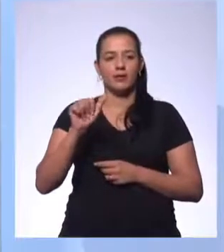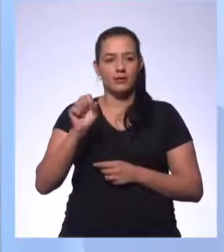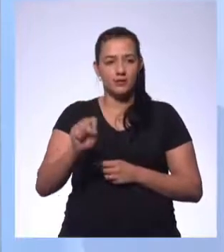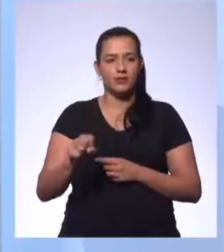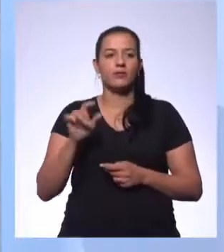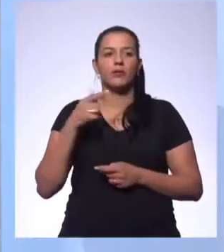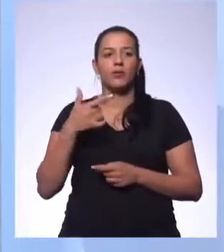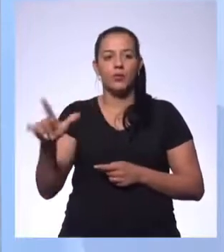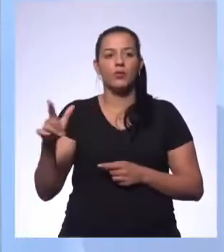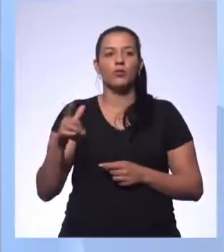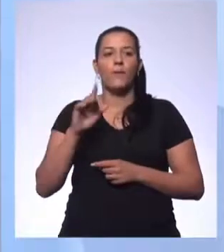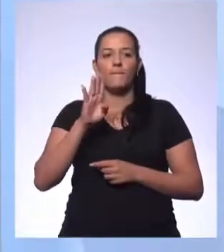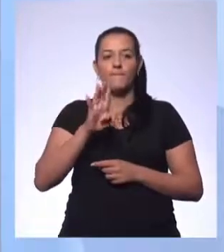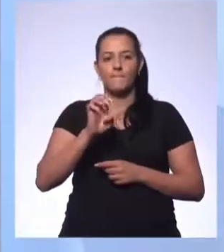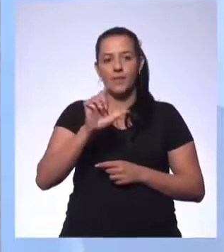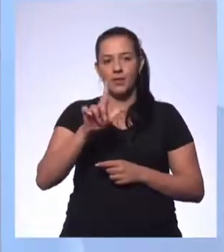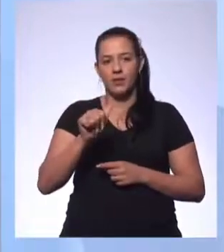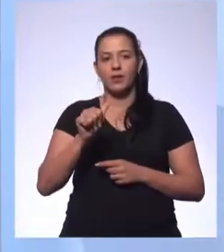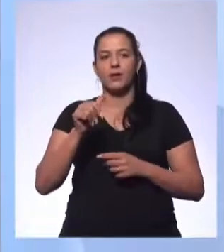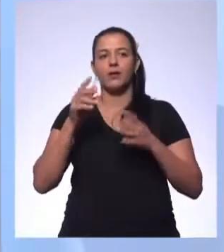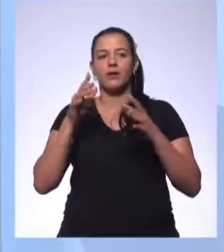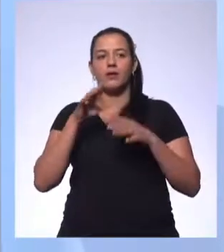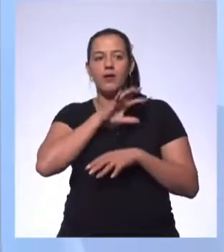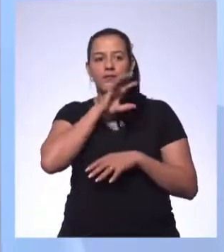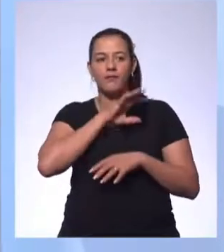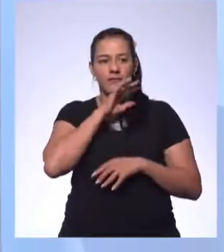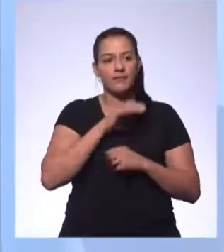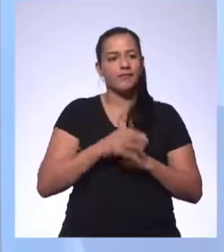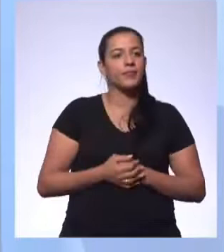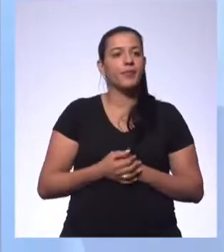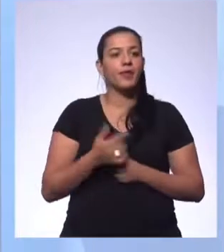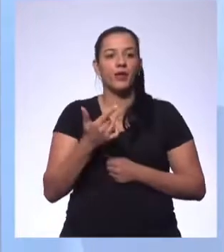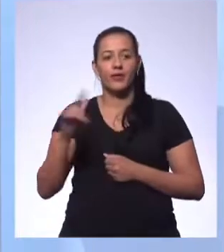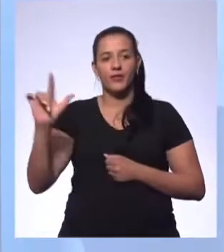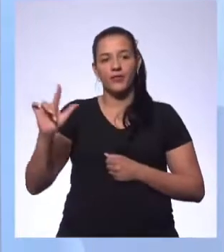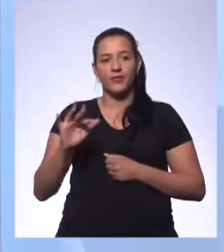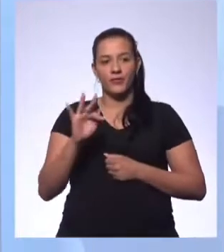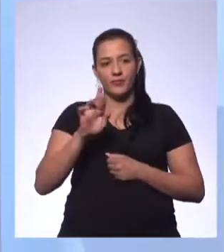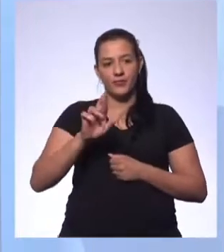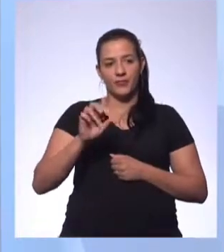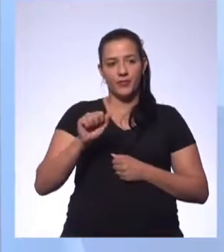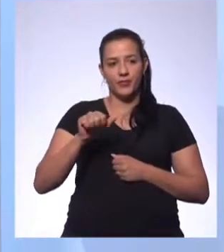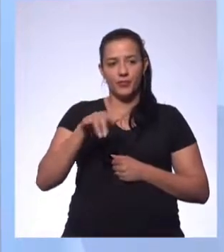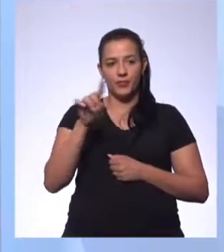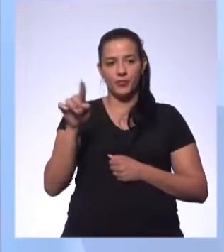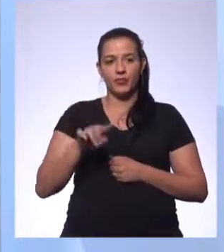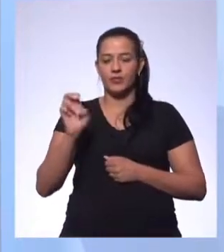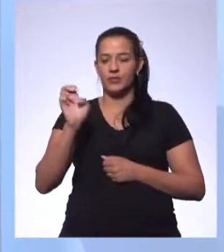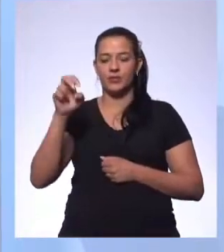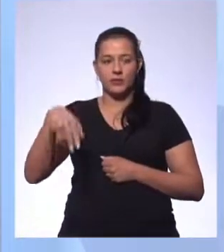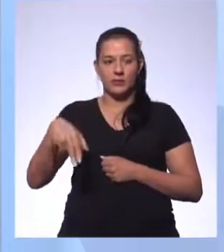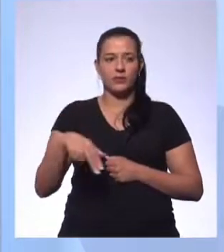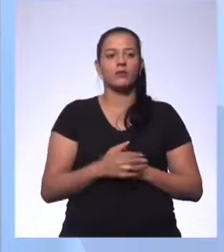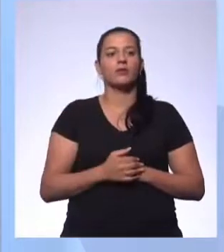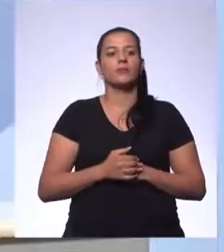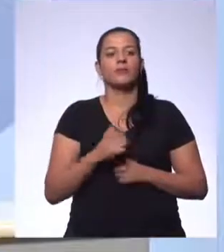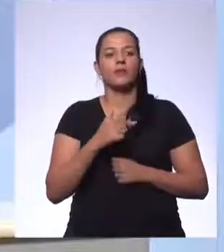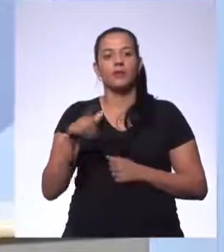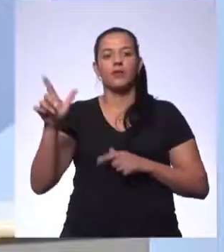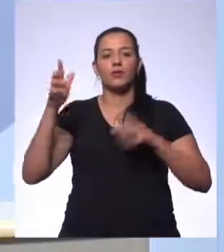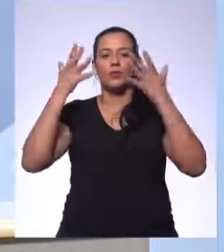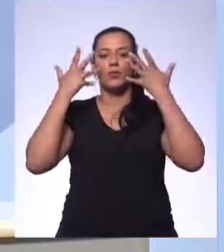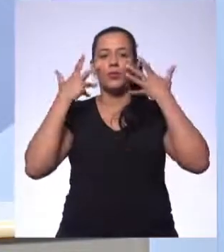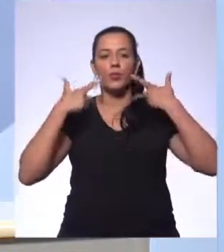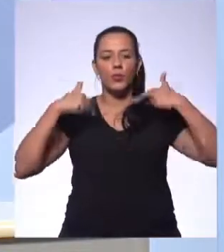A Giovanna, High School Music. Leonardo Frozen, a professora Olga, Billy Elliot. E o Cauê, Rei Leão.